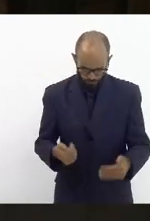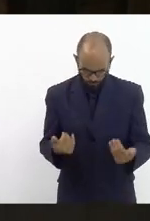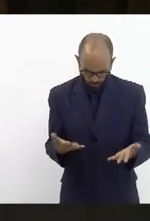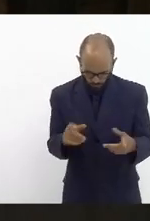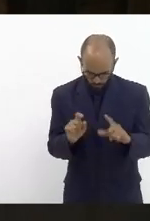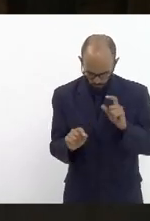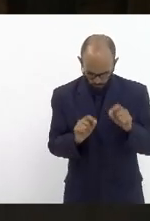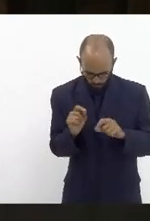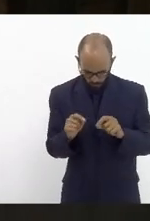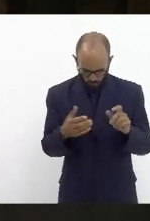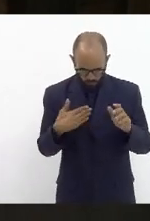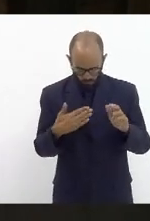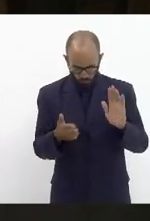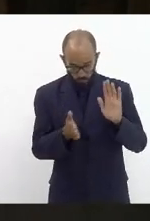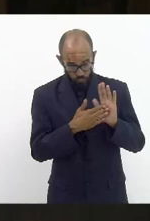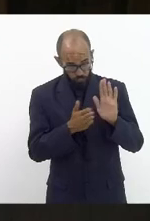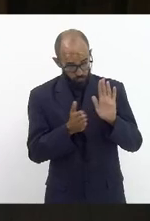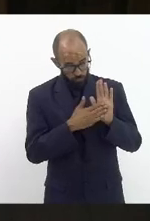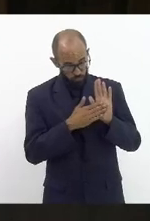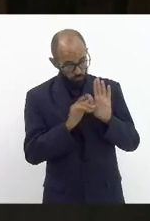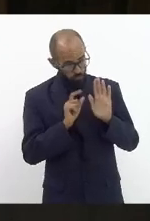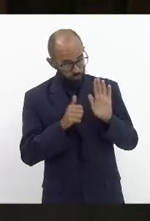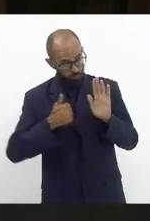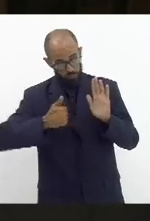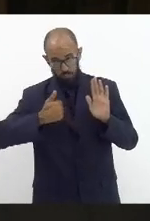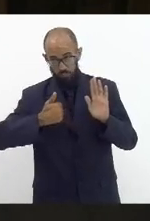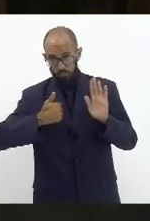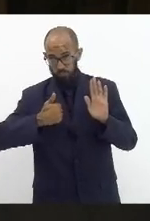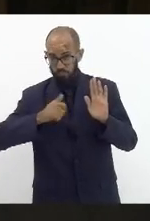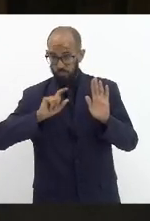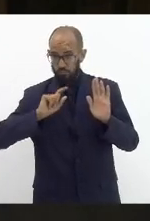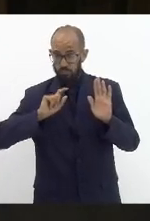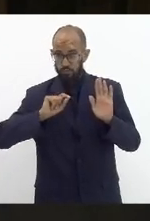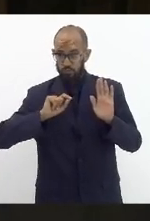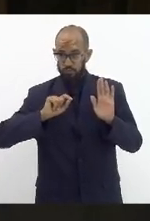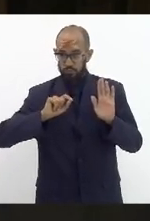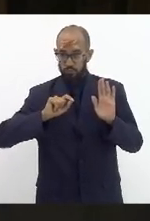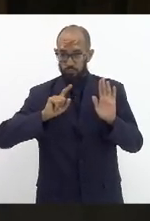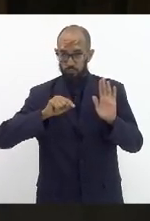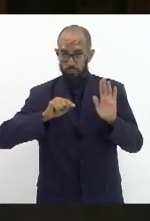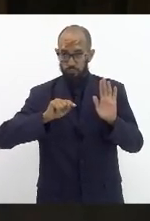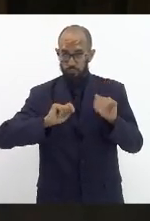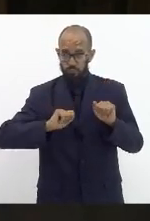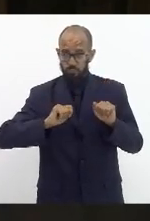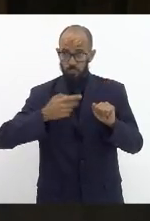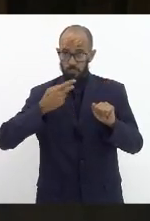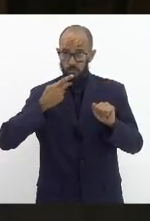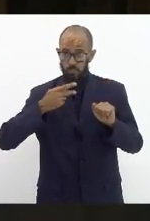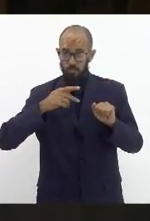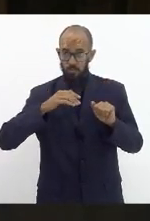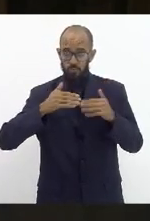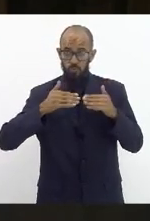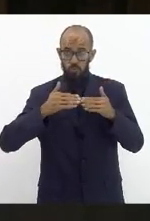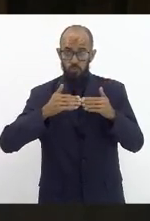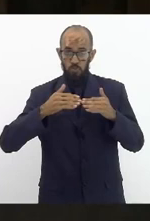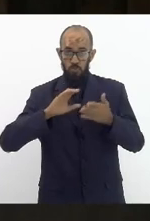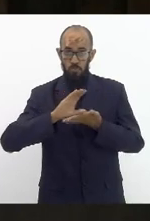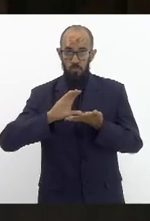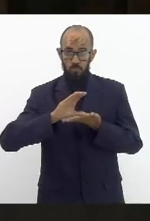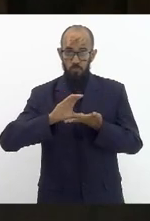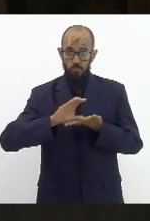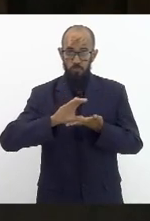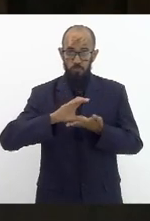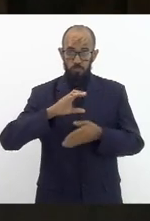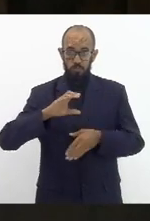Então, meu compromisso aqui, o primeiro, repito para encerrar minha fala, dar pela constitucionalidade na CCJ a derrubada